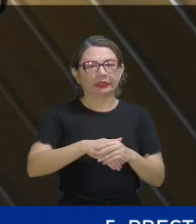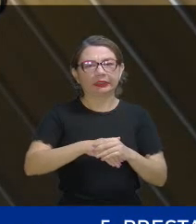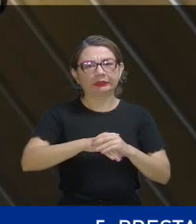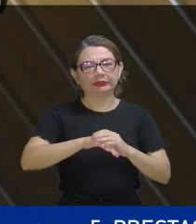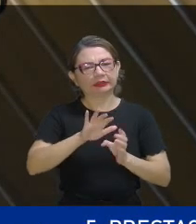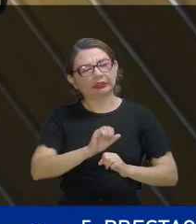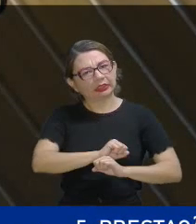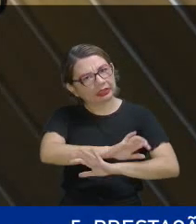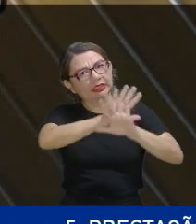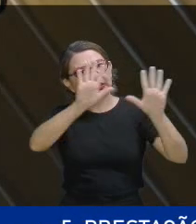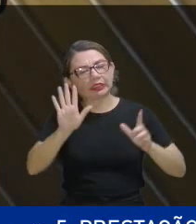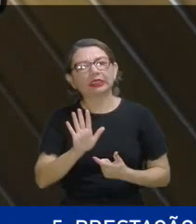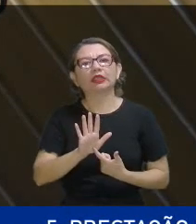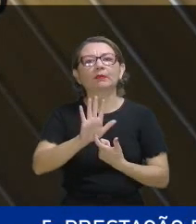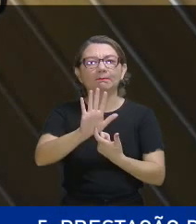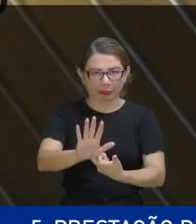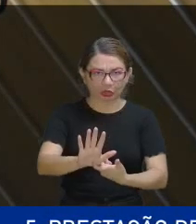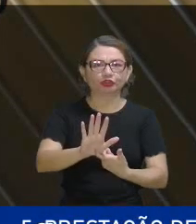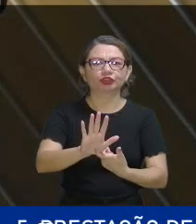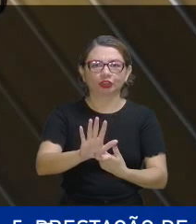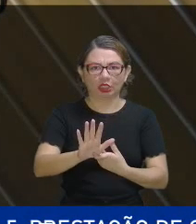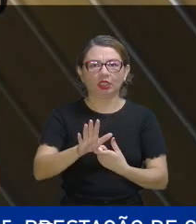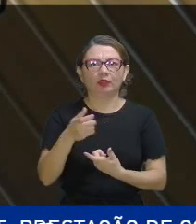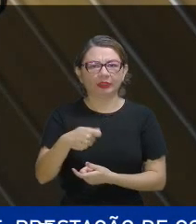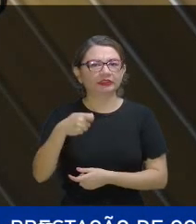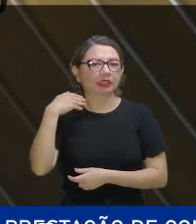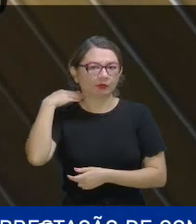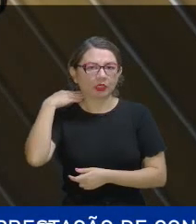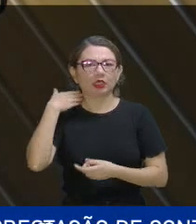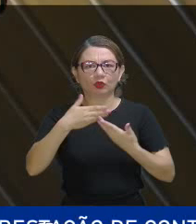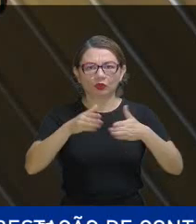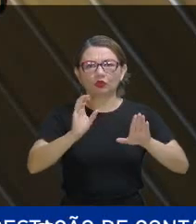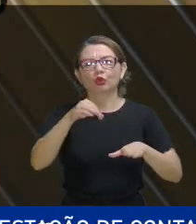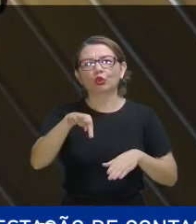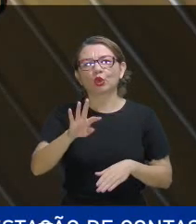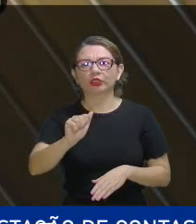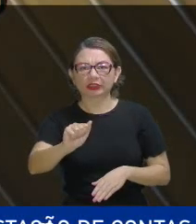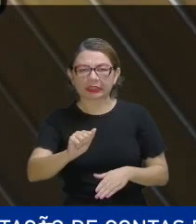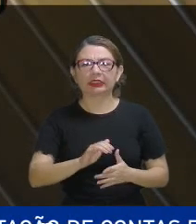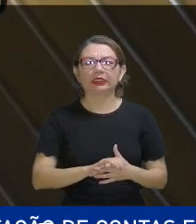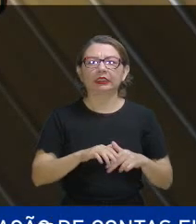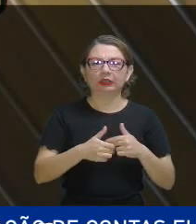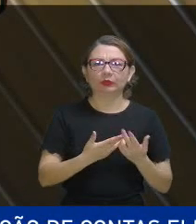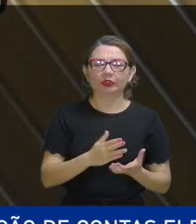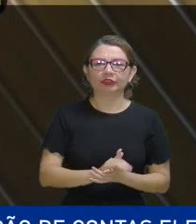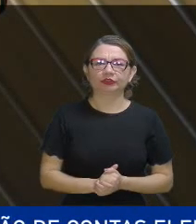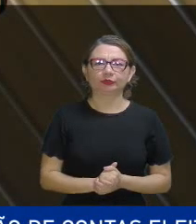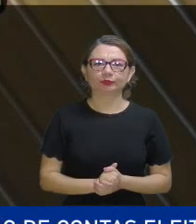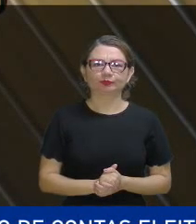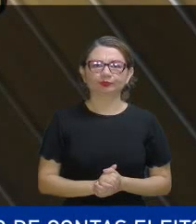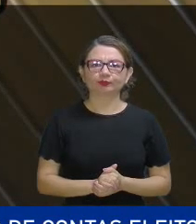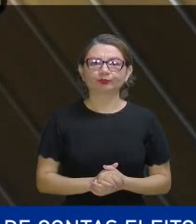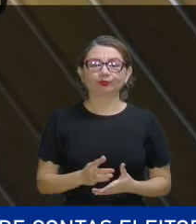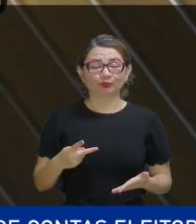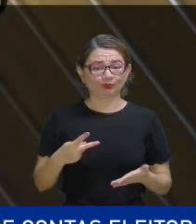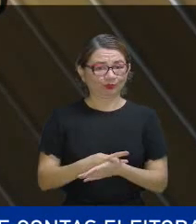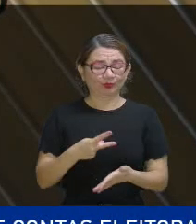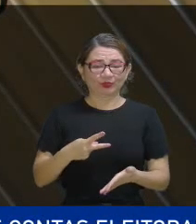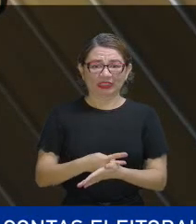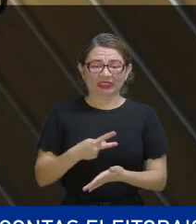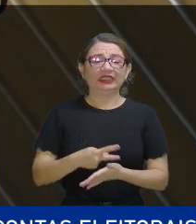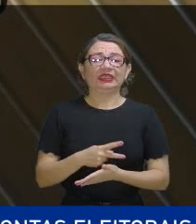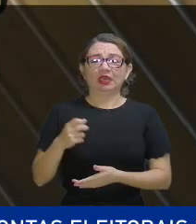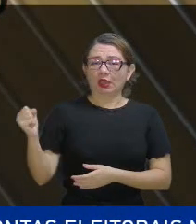quanto à obrigatoriedade de abertura de conta, constituindo o seu não atendimento a essa determinação irregularidade grave e